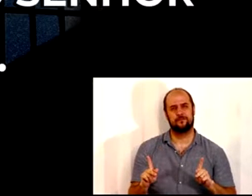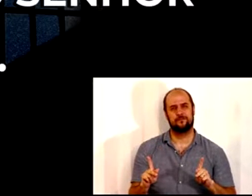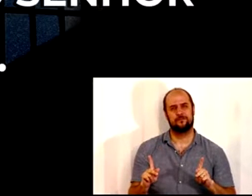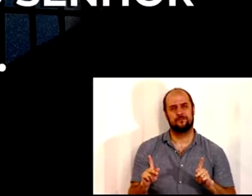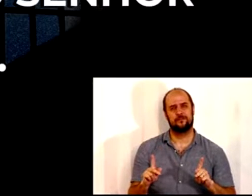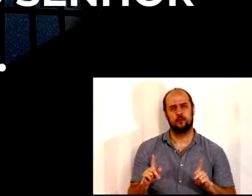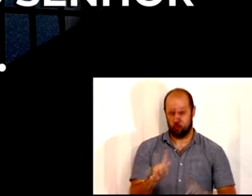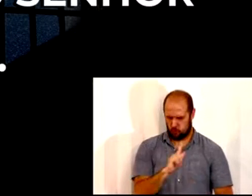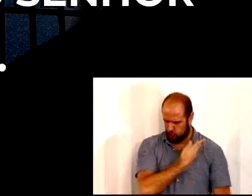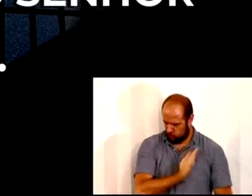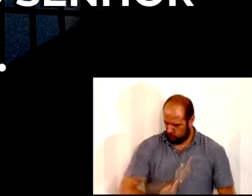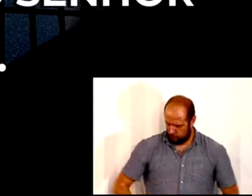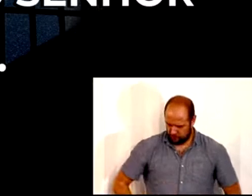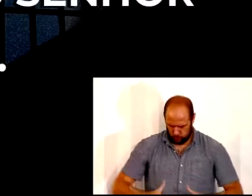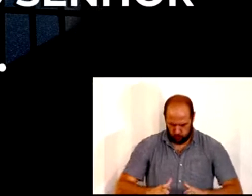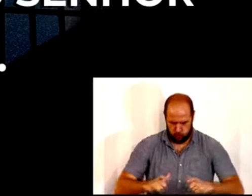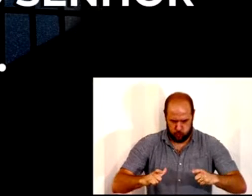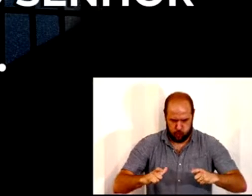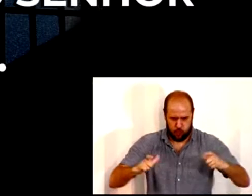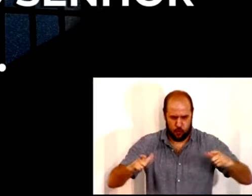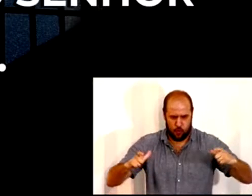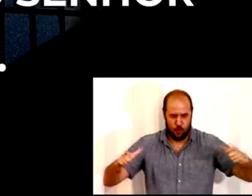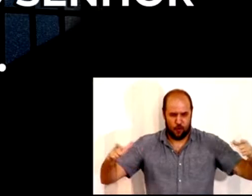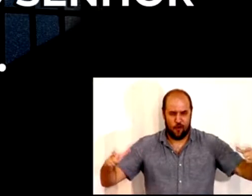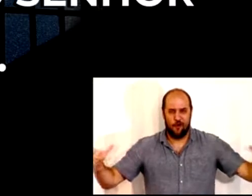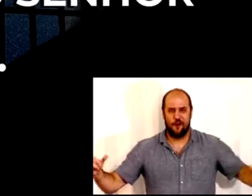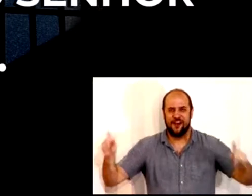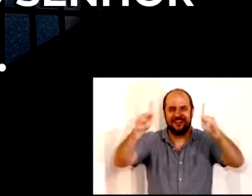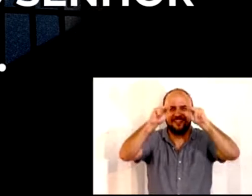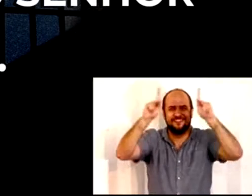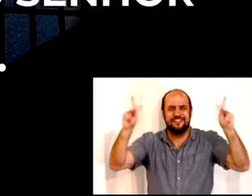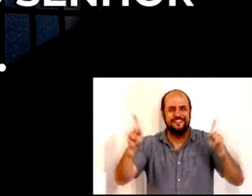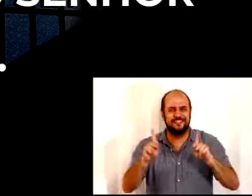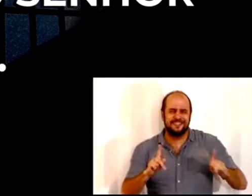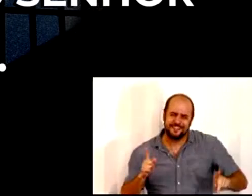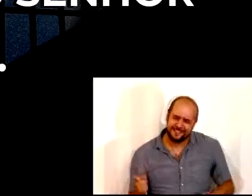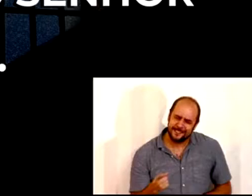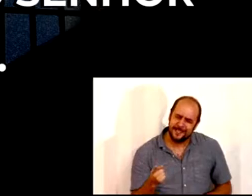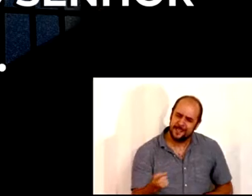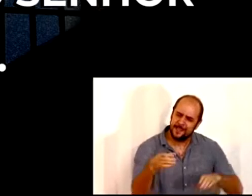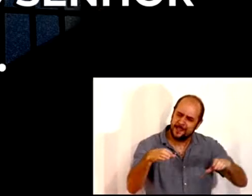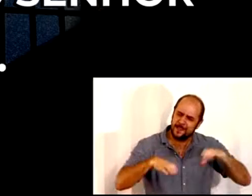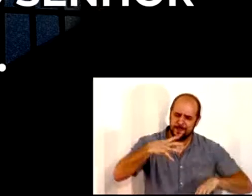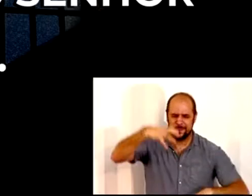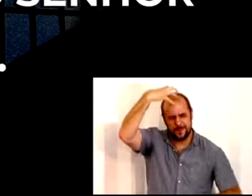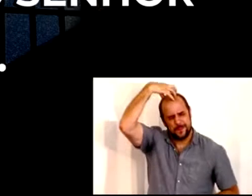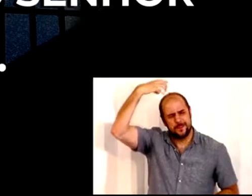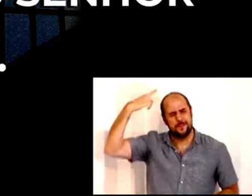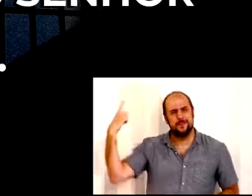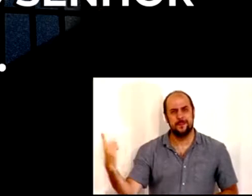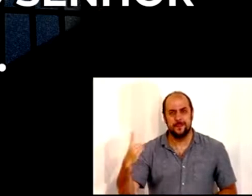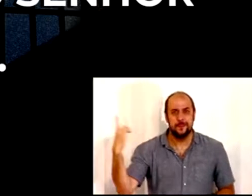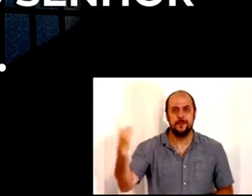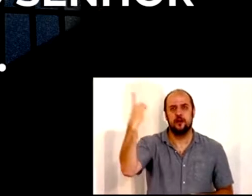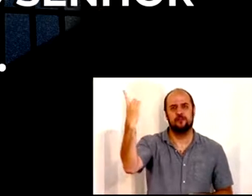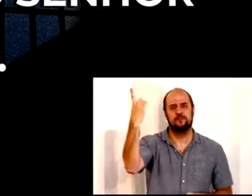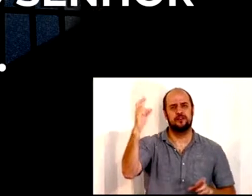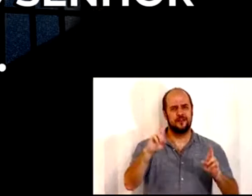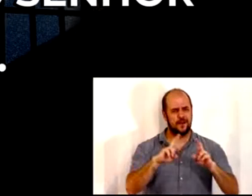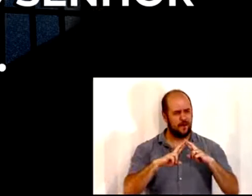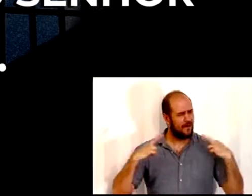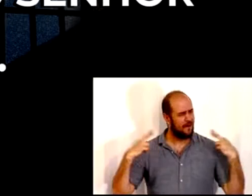aumente o seu governo e venha paz sem fim sobre o trono de Davi e sobre o seu